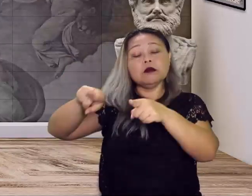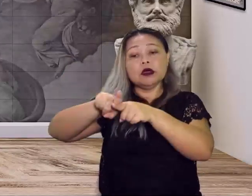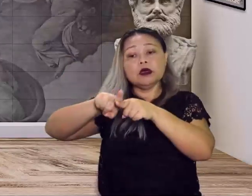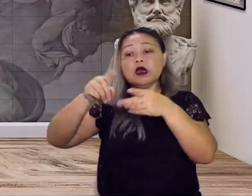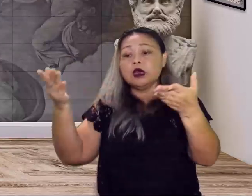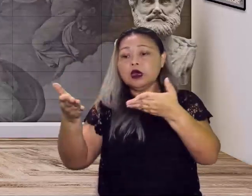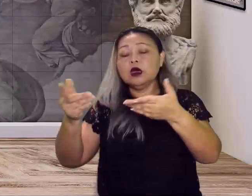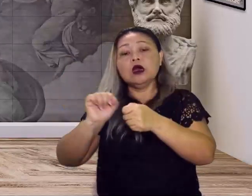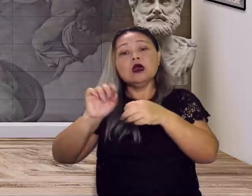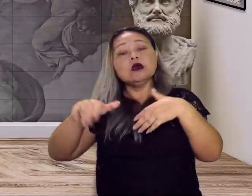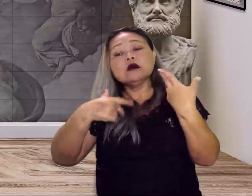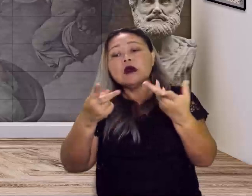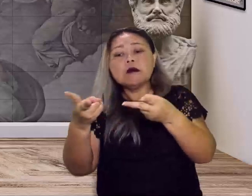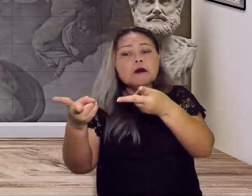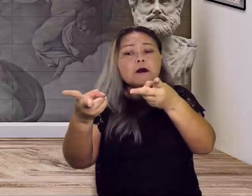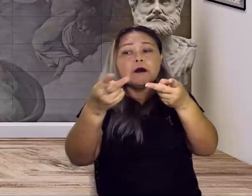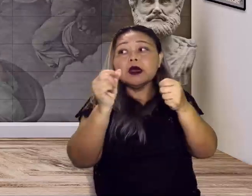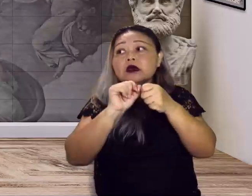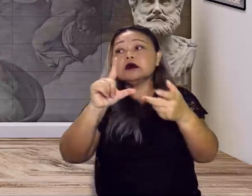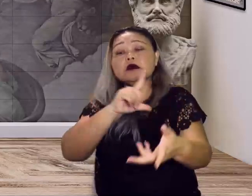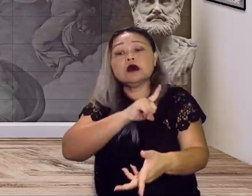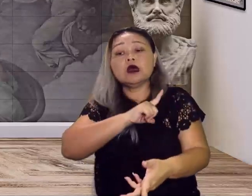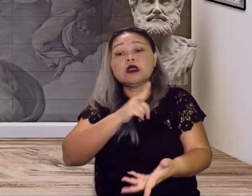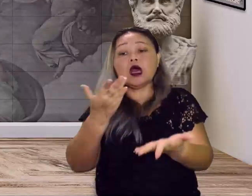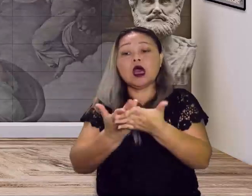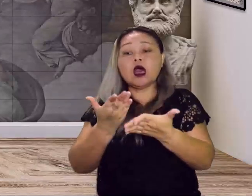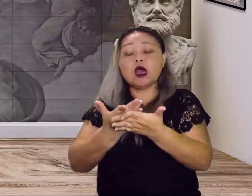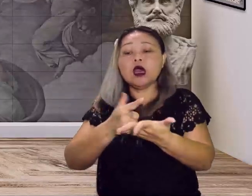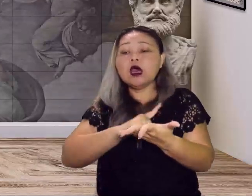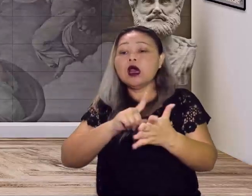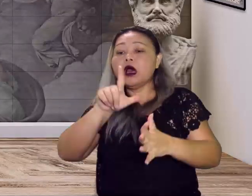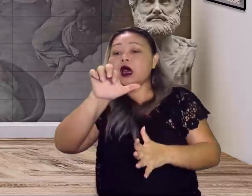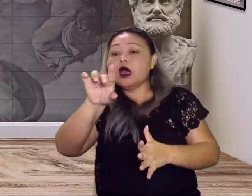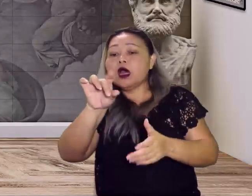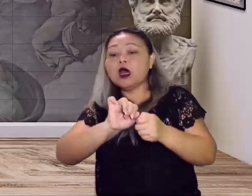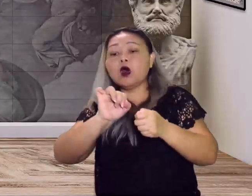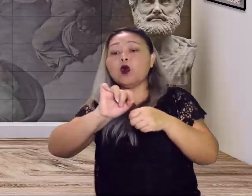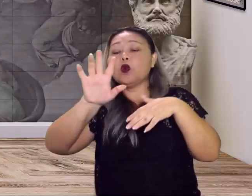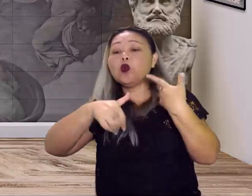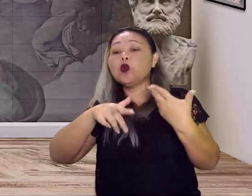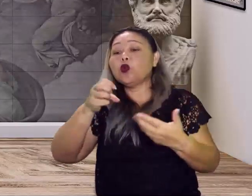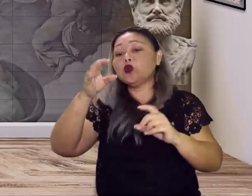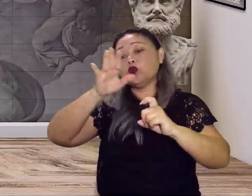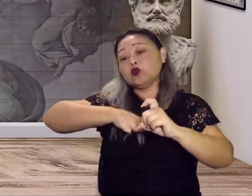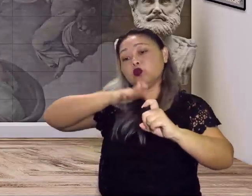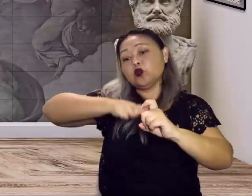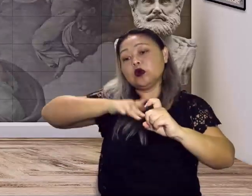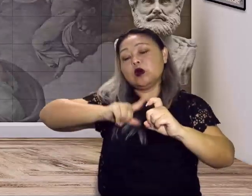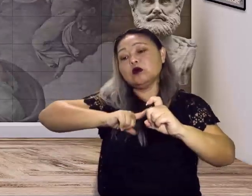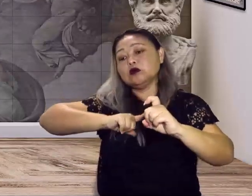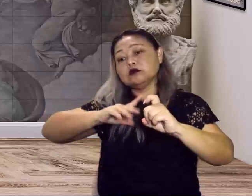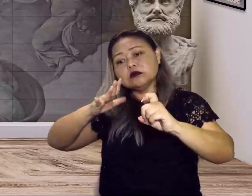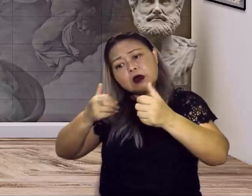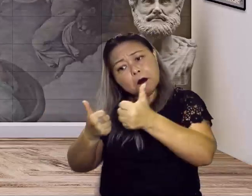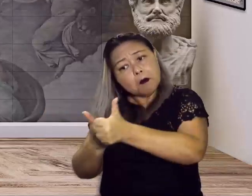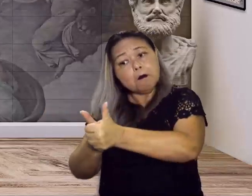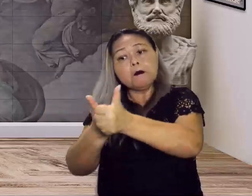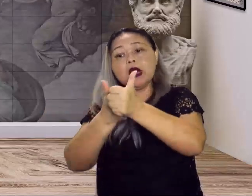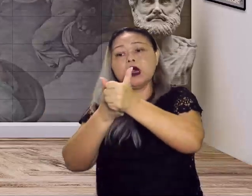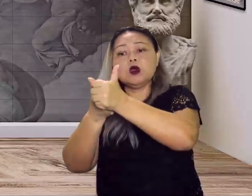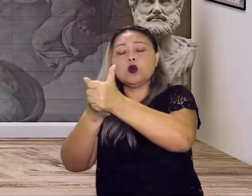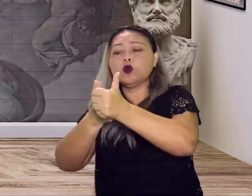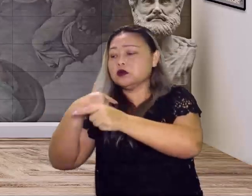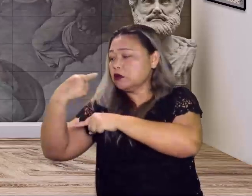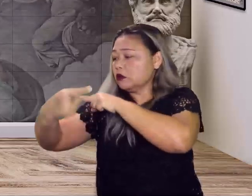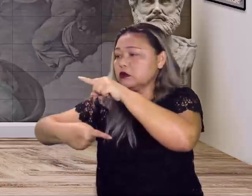contemporânea. Então perceba que nessa aula nós vimos que as lendas, os mitos, eles acompanham, tá? O